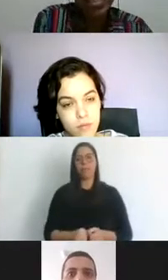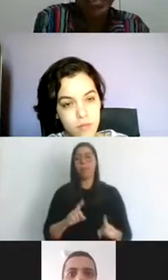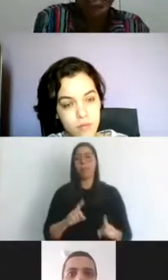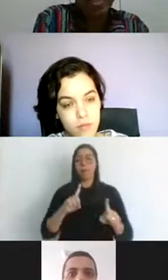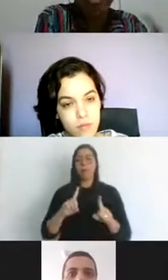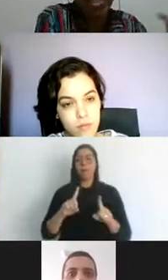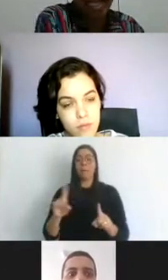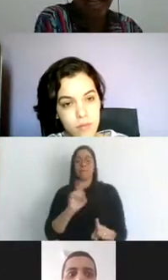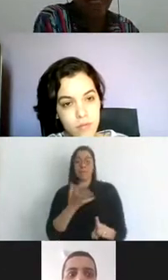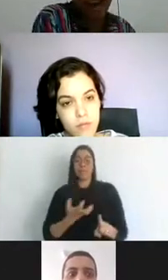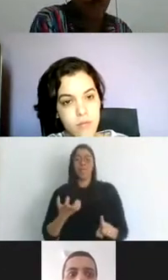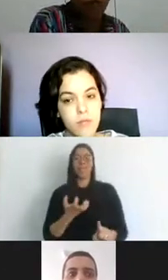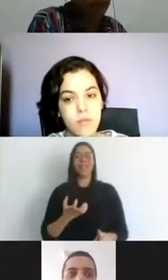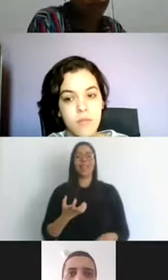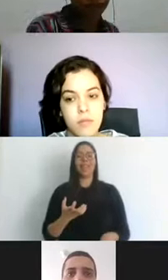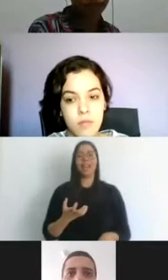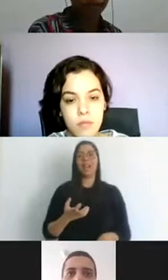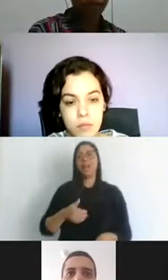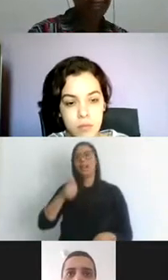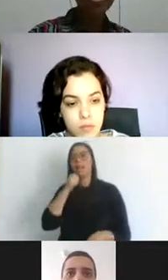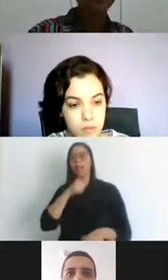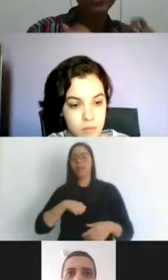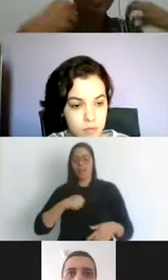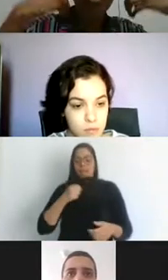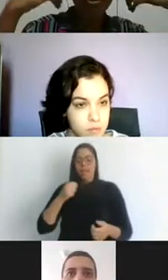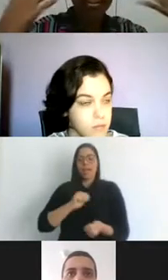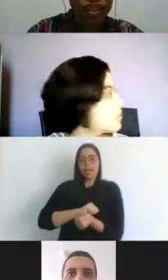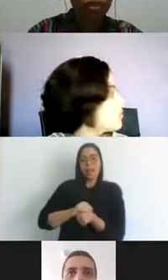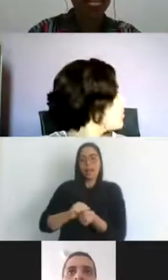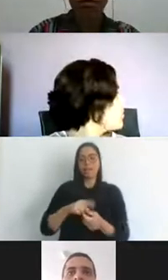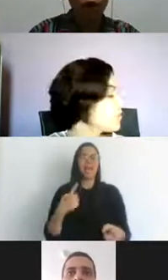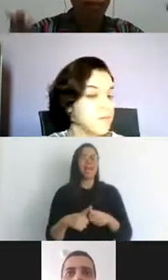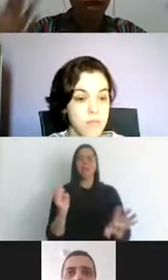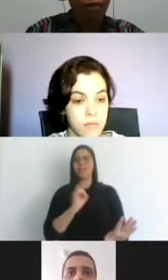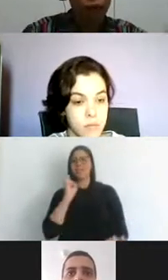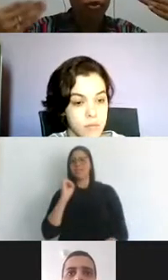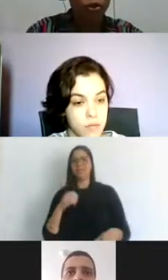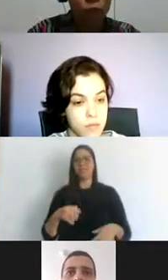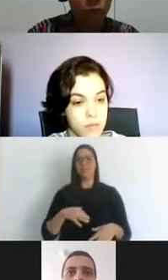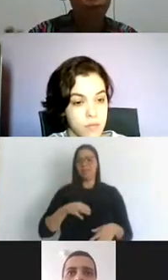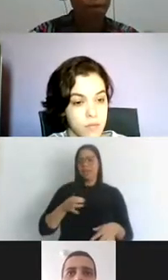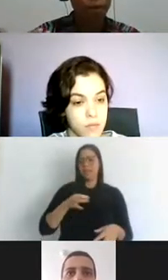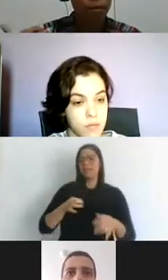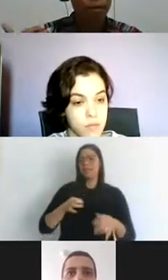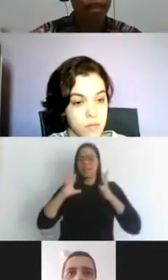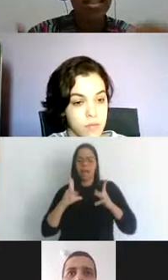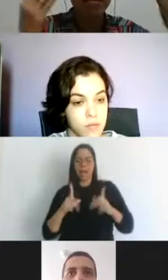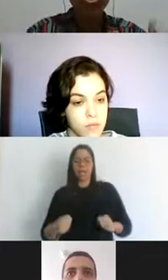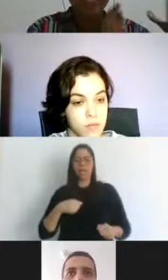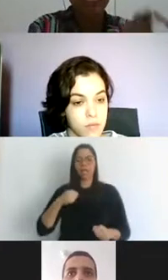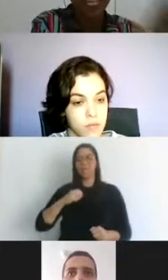é aquele queira que a mulher lava a roupa não não tá se importando se ele vai usar roupa limpa roupa suja